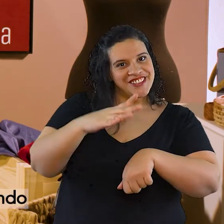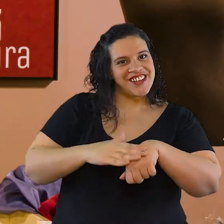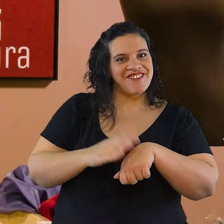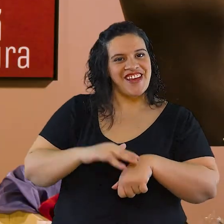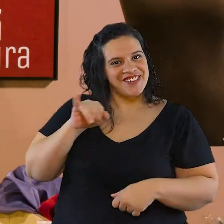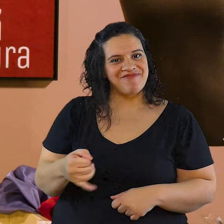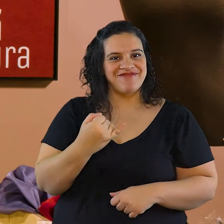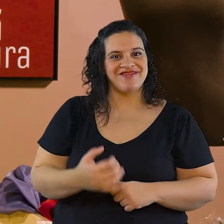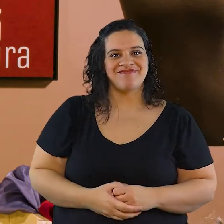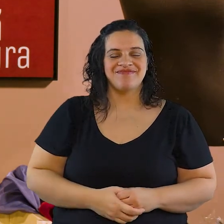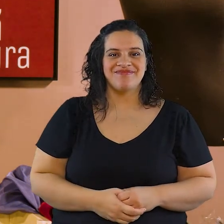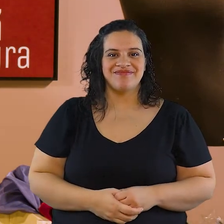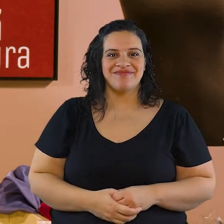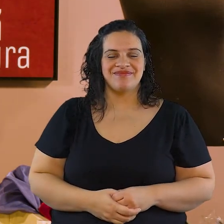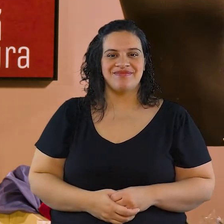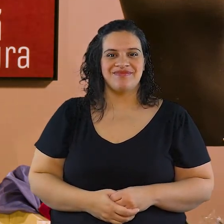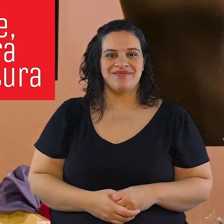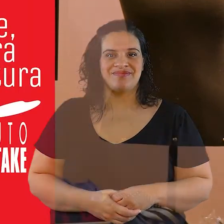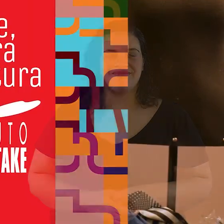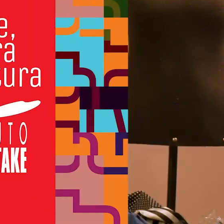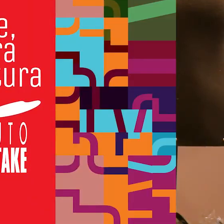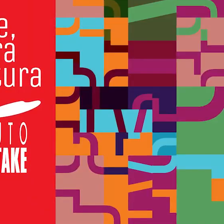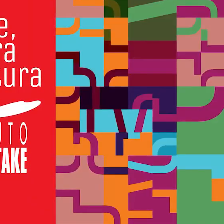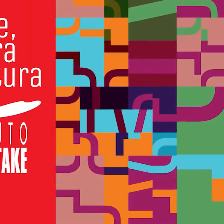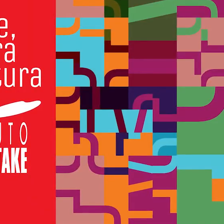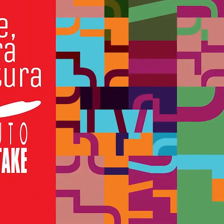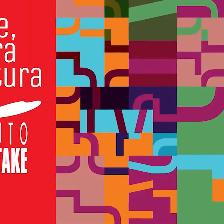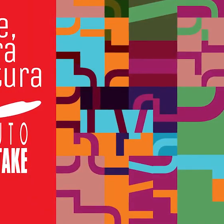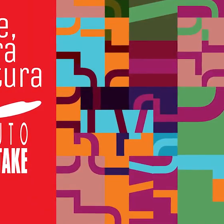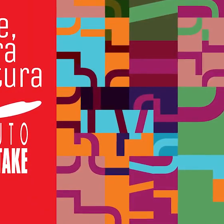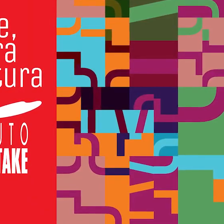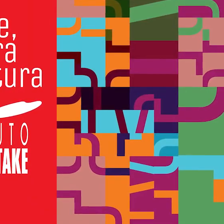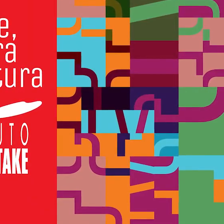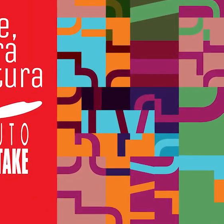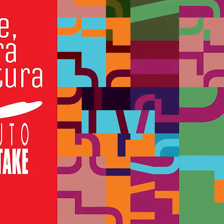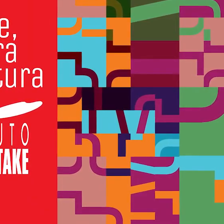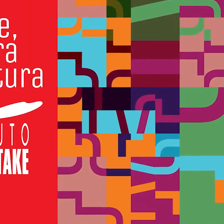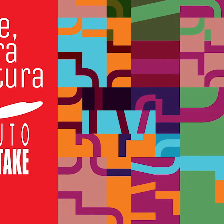costurando. Façam e aproveitem!